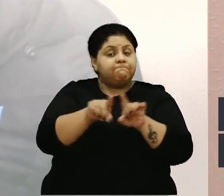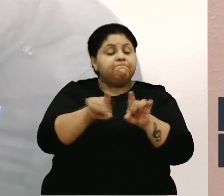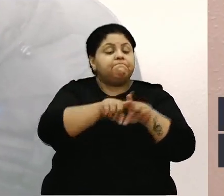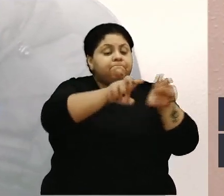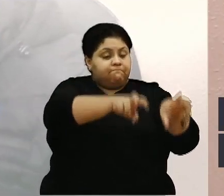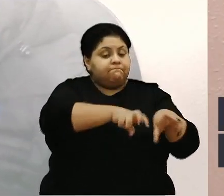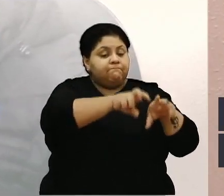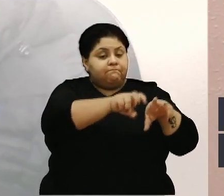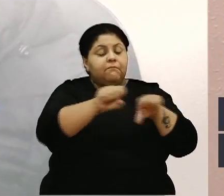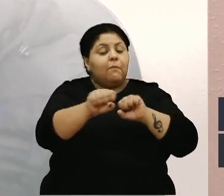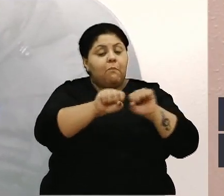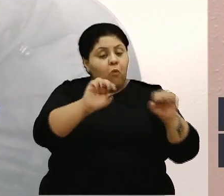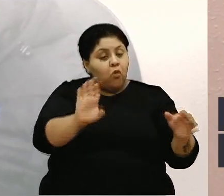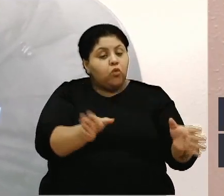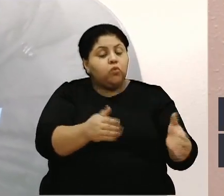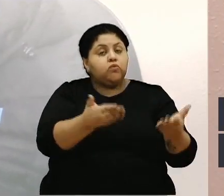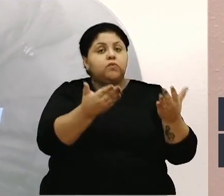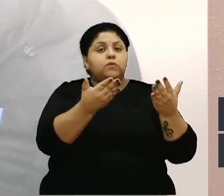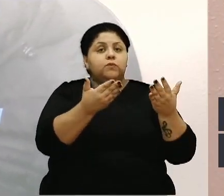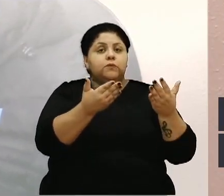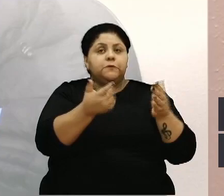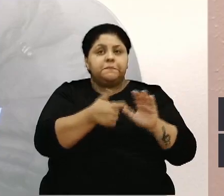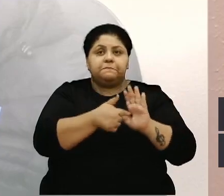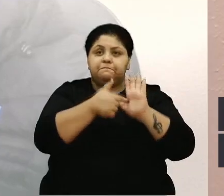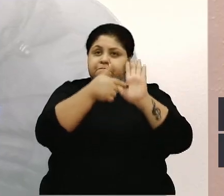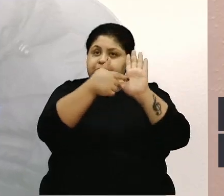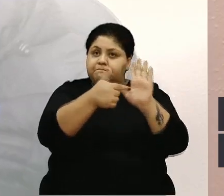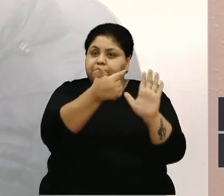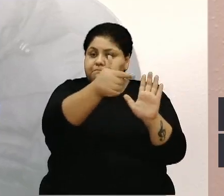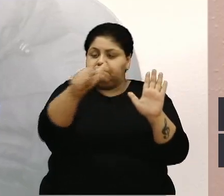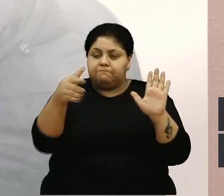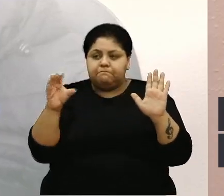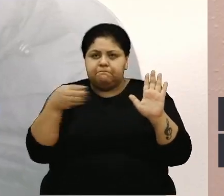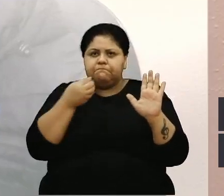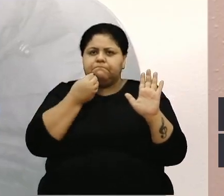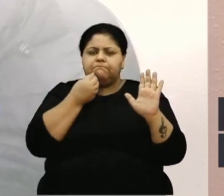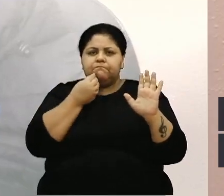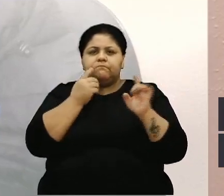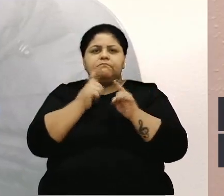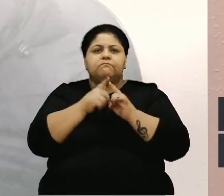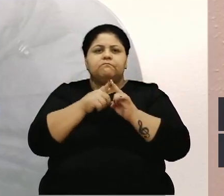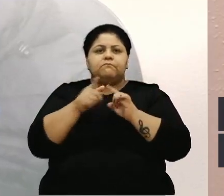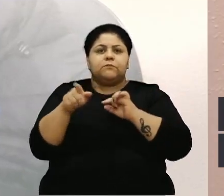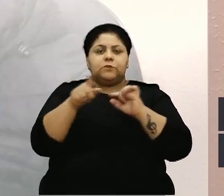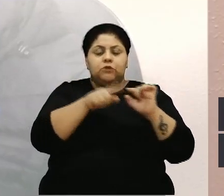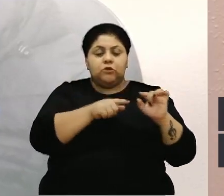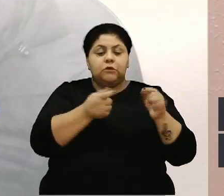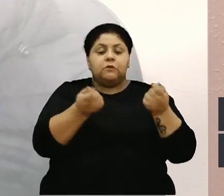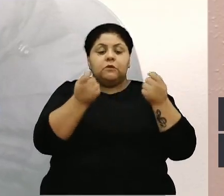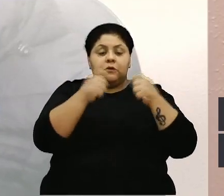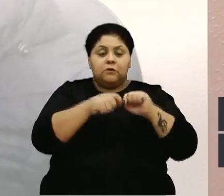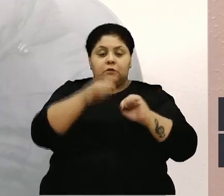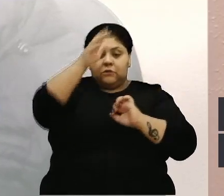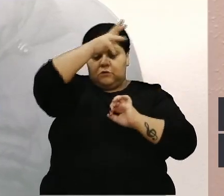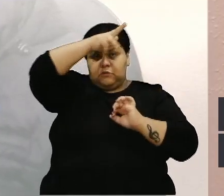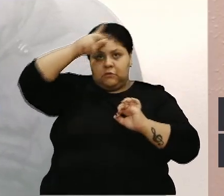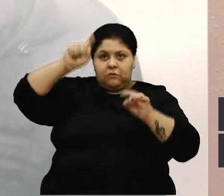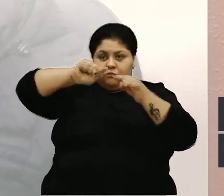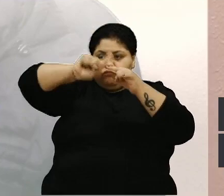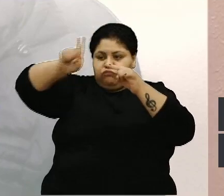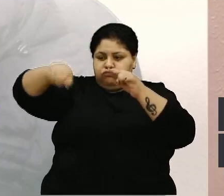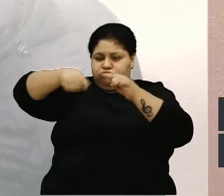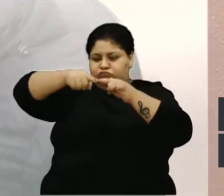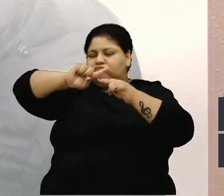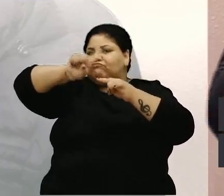ser potencializada com apresentações, com outras oportunidades, porque nós vamos precisar fazer o município girar e sair